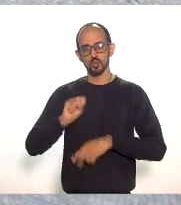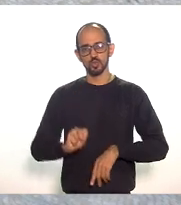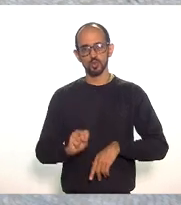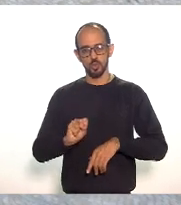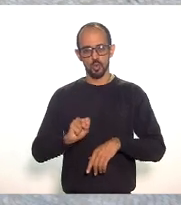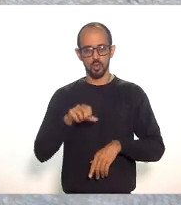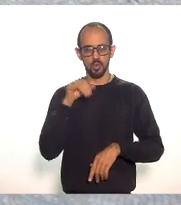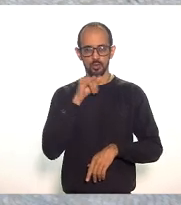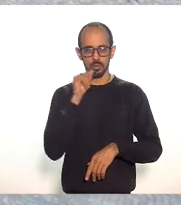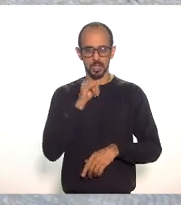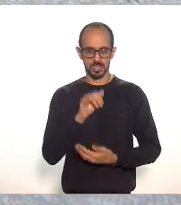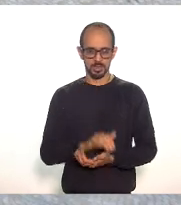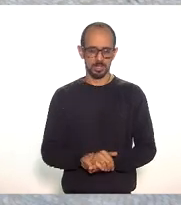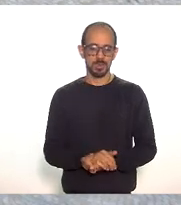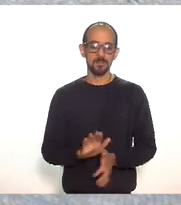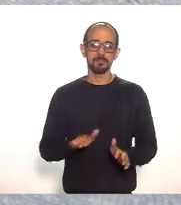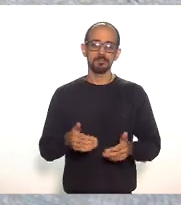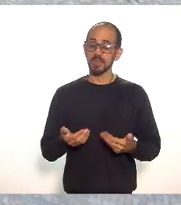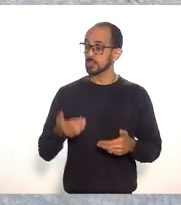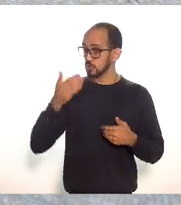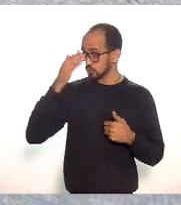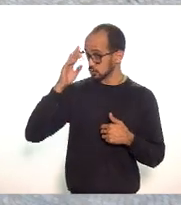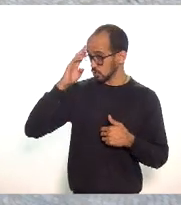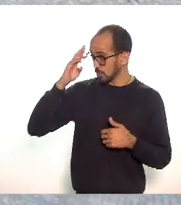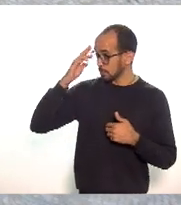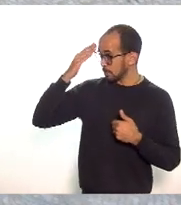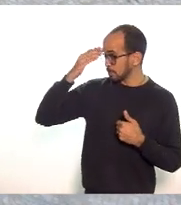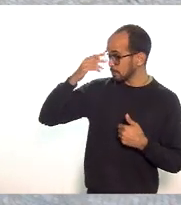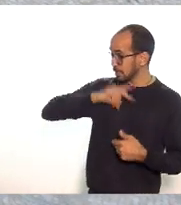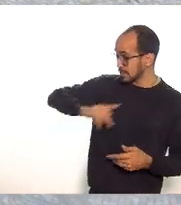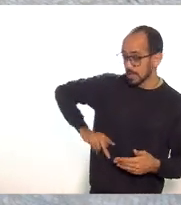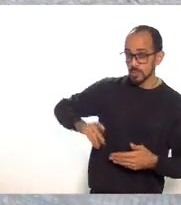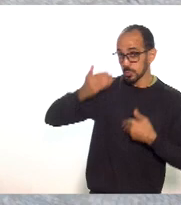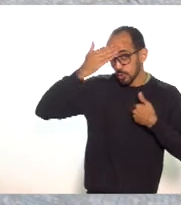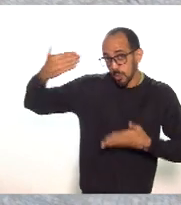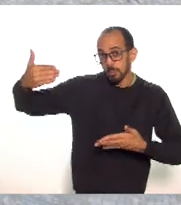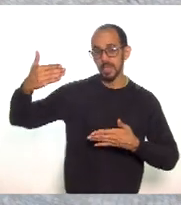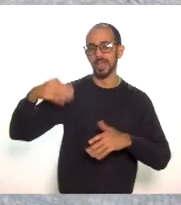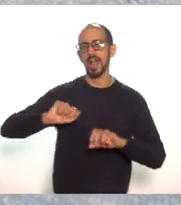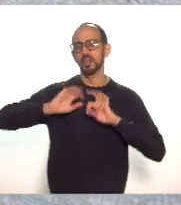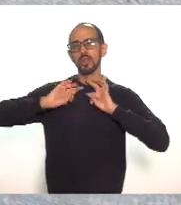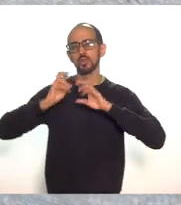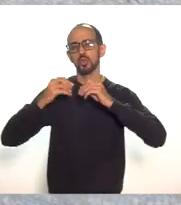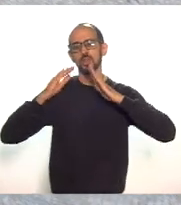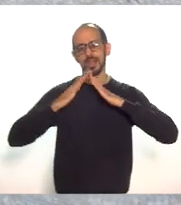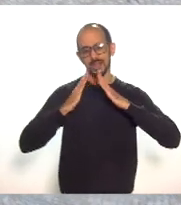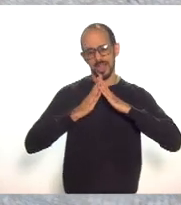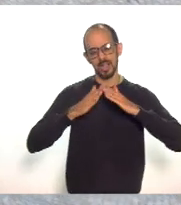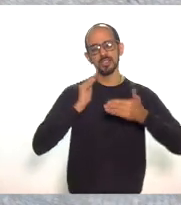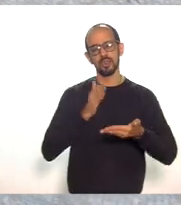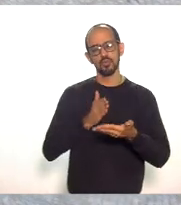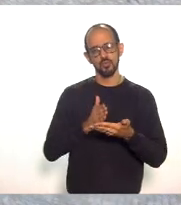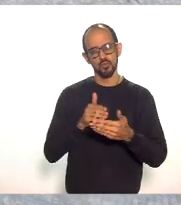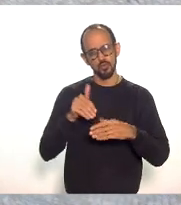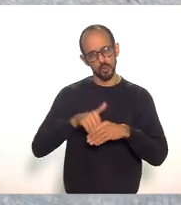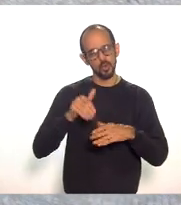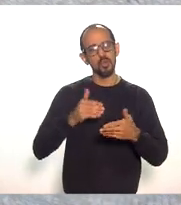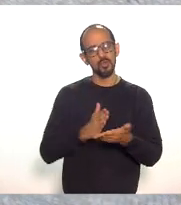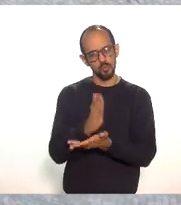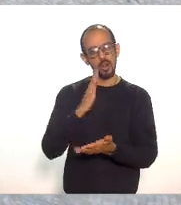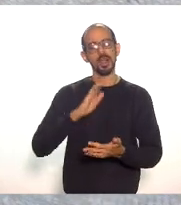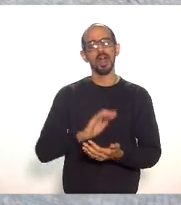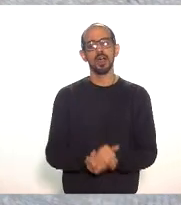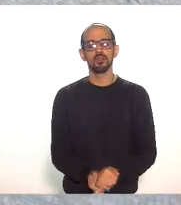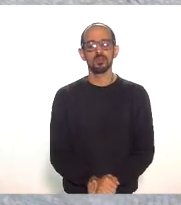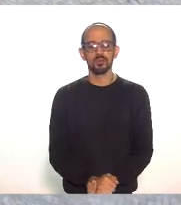Senhor presidente, muito obrigado e obrigado toda a Casa que votou favorável a esse